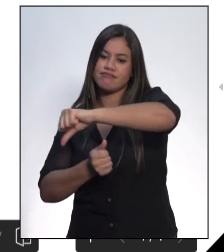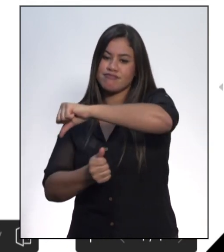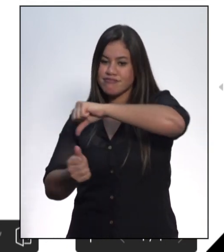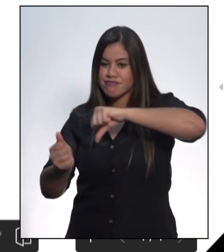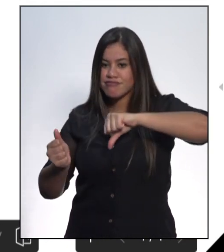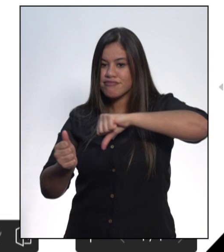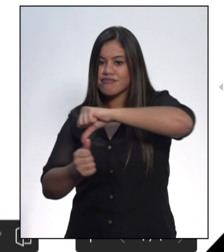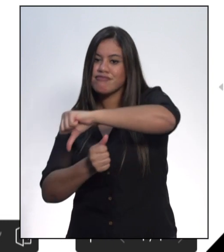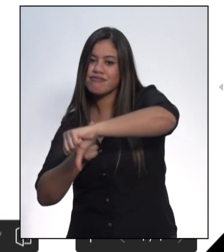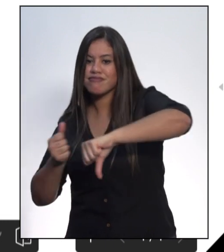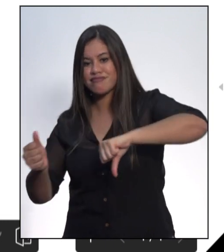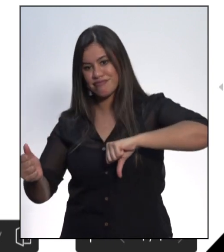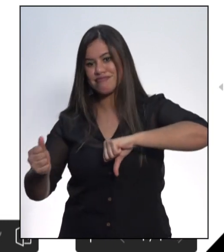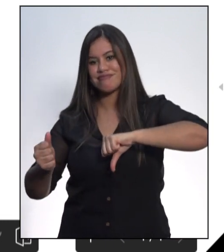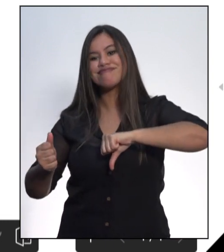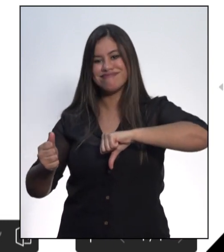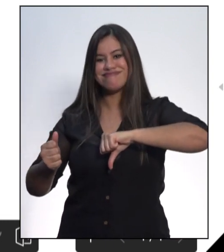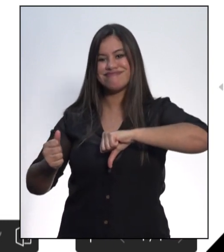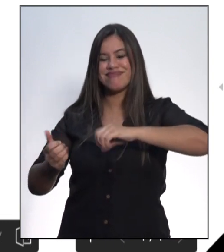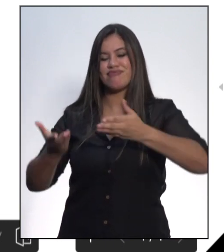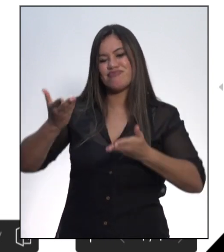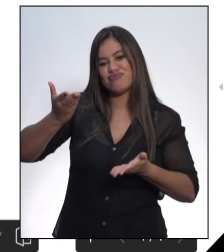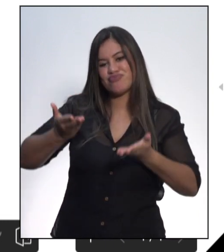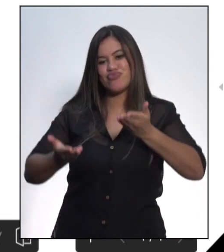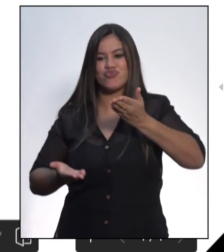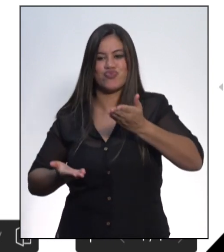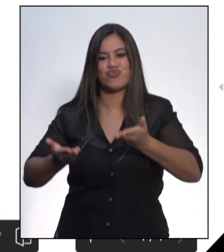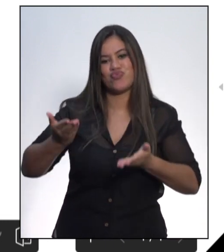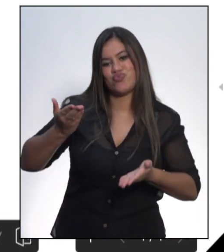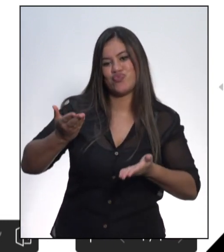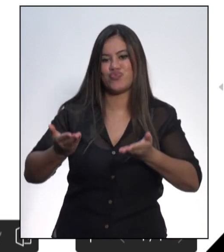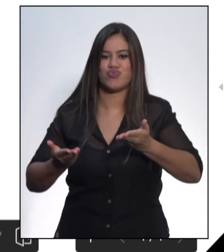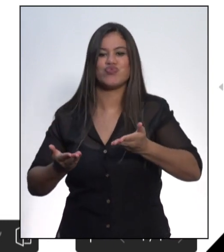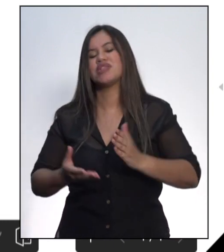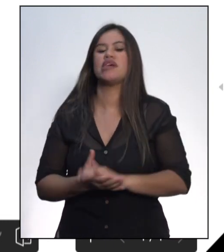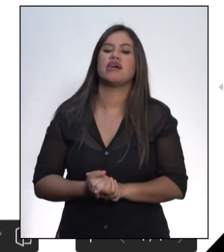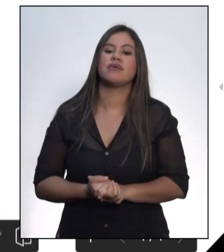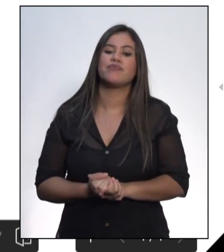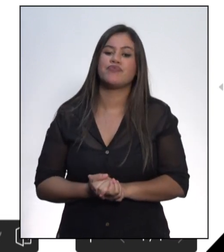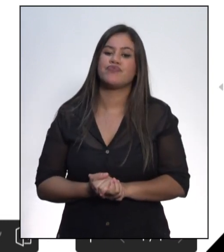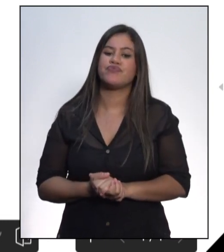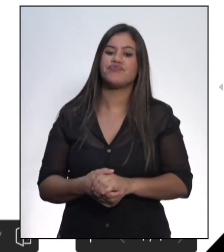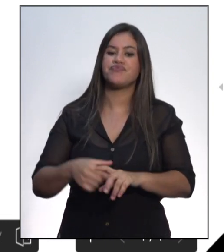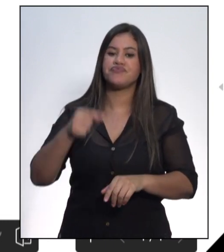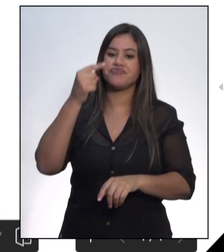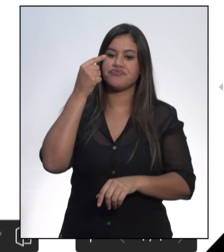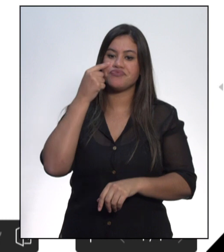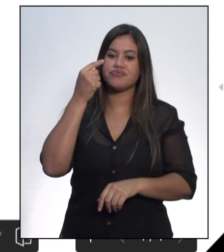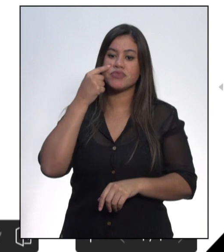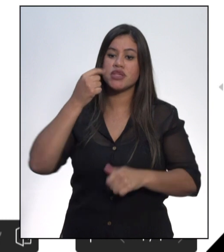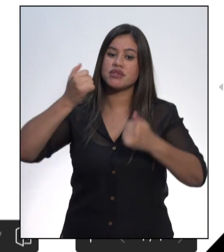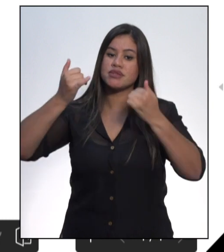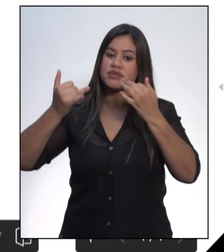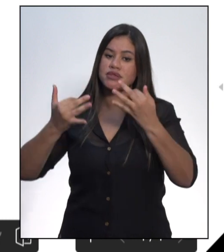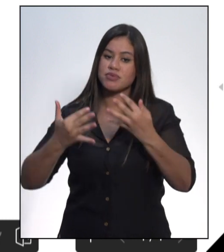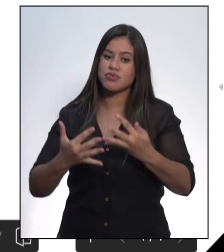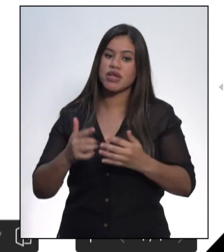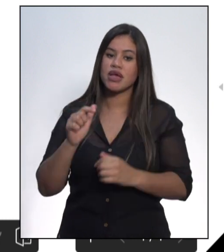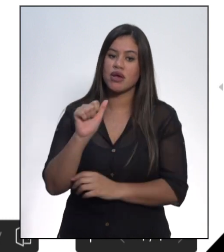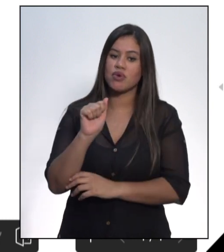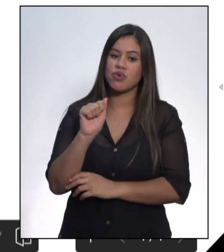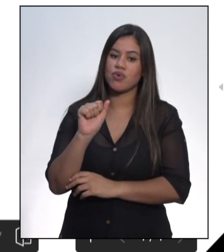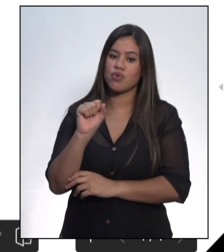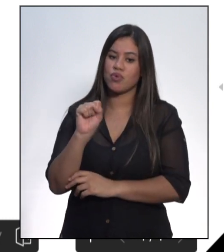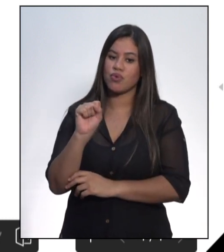transformação reversível, que entra em equilíbrio. Eu falei que ela é realizada pela interação entre o